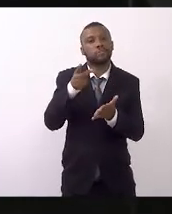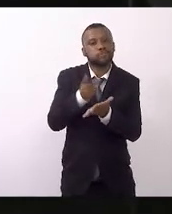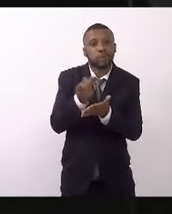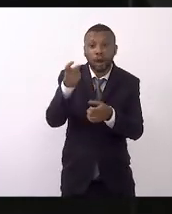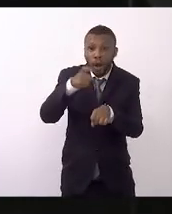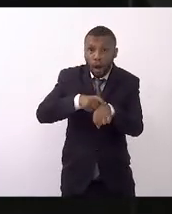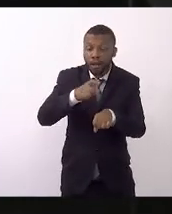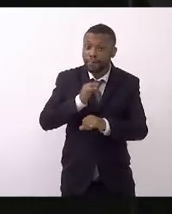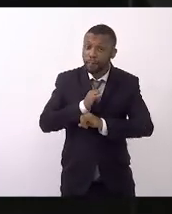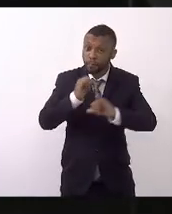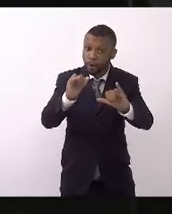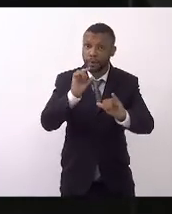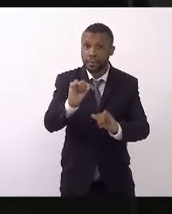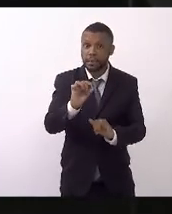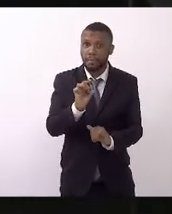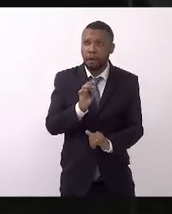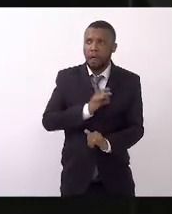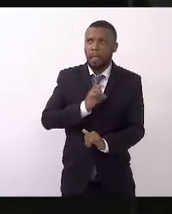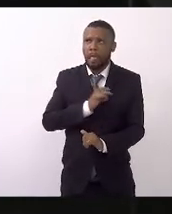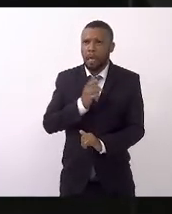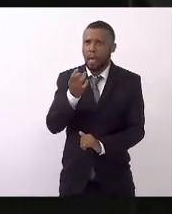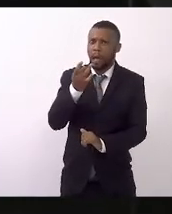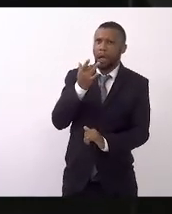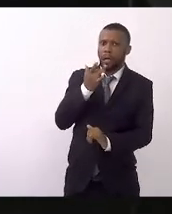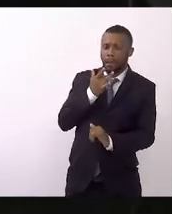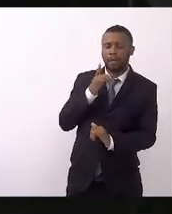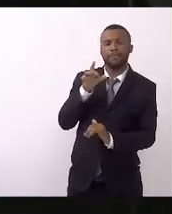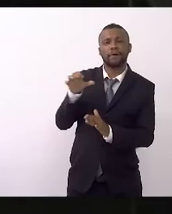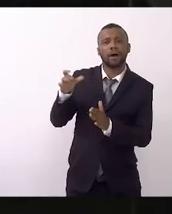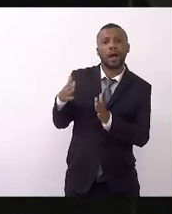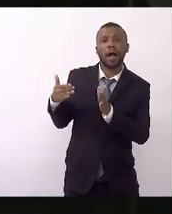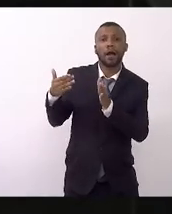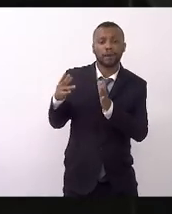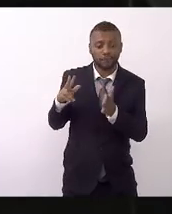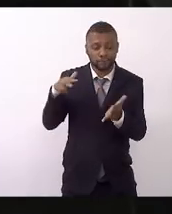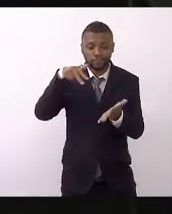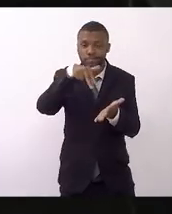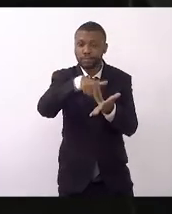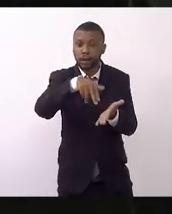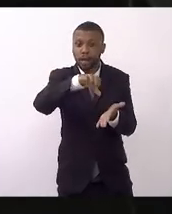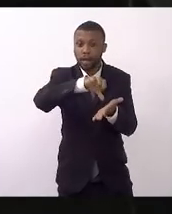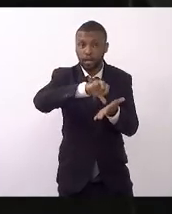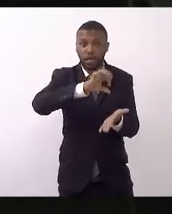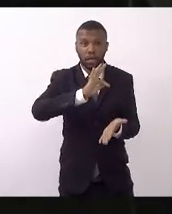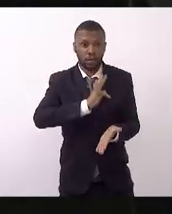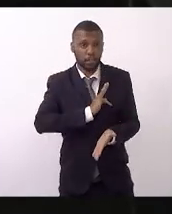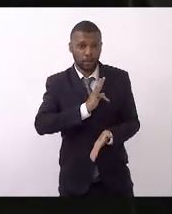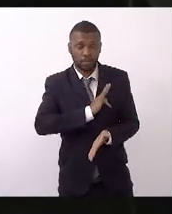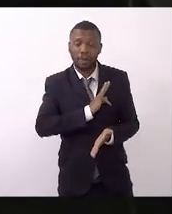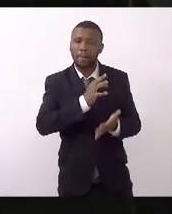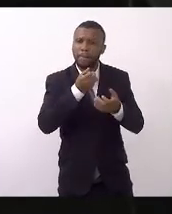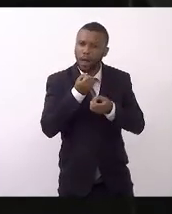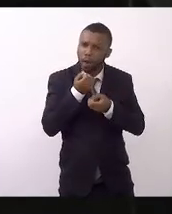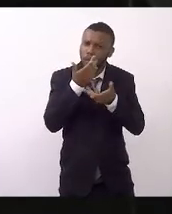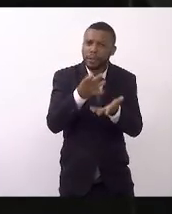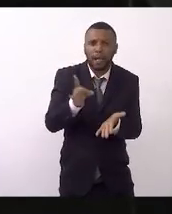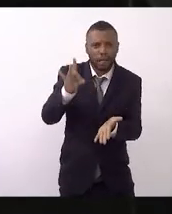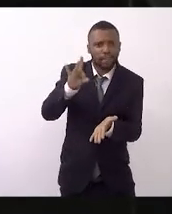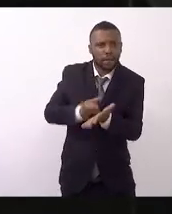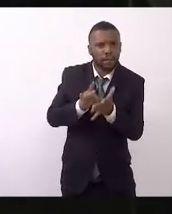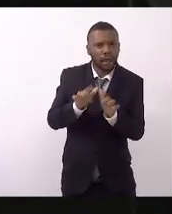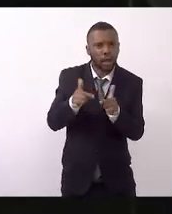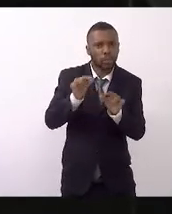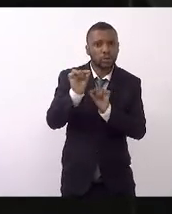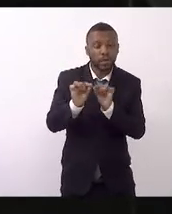informou que estava com medo e foi até a sede policial para dizer toda a verdade, que